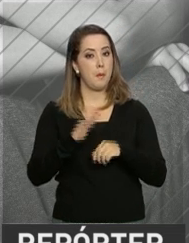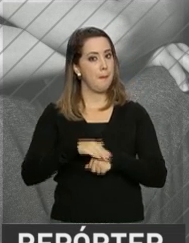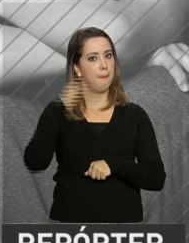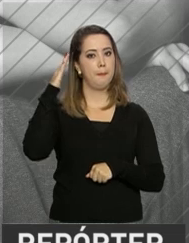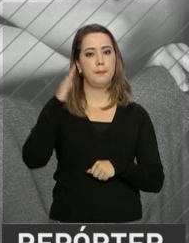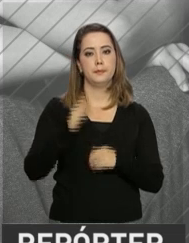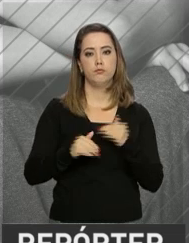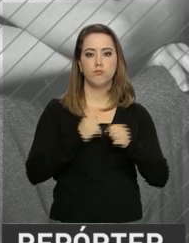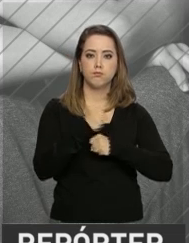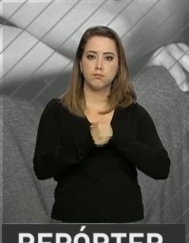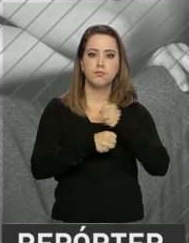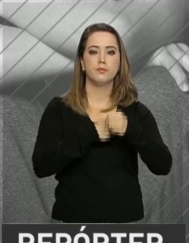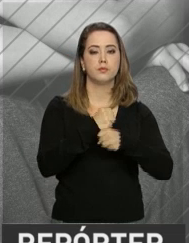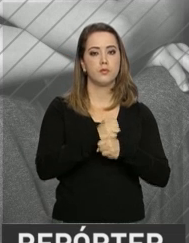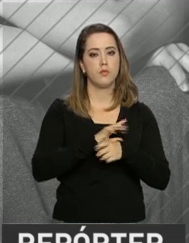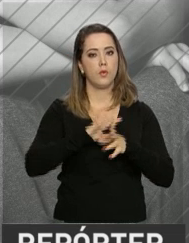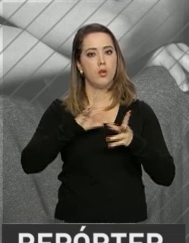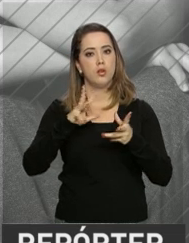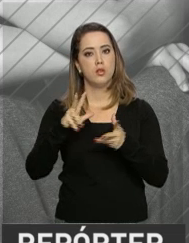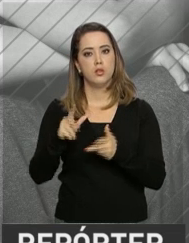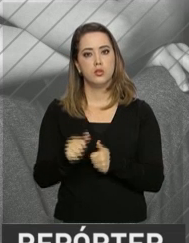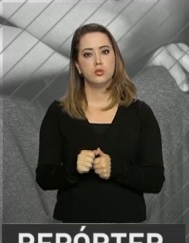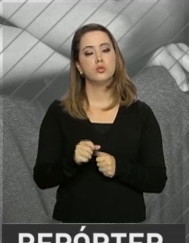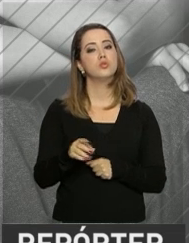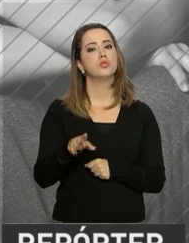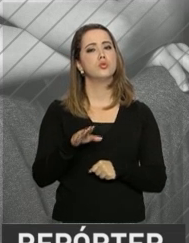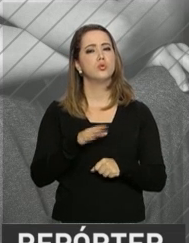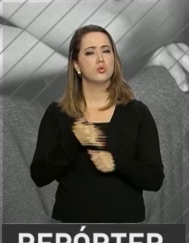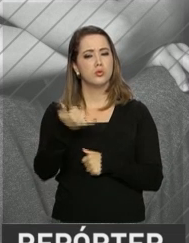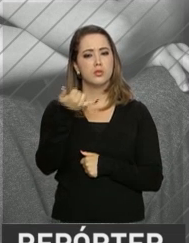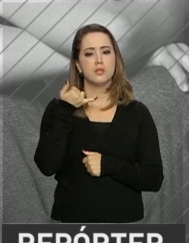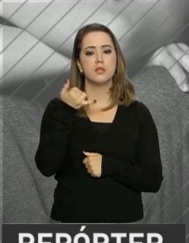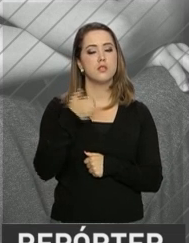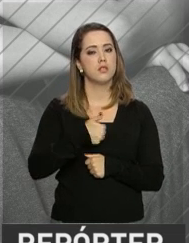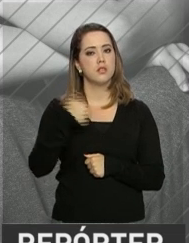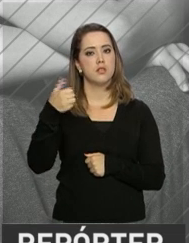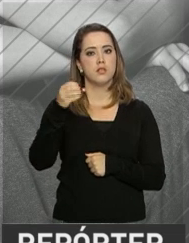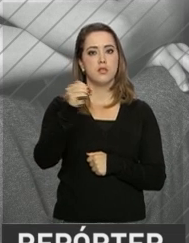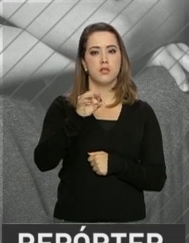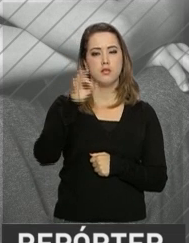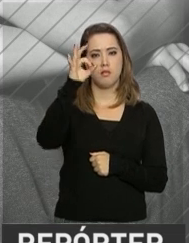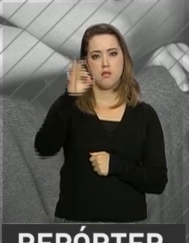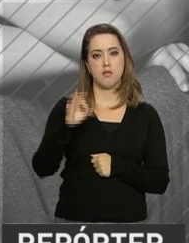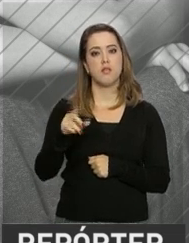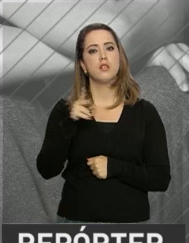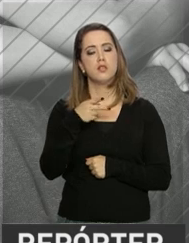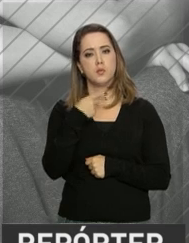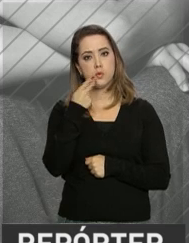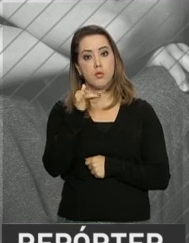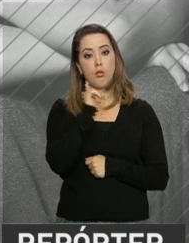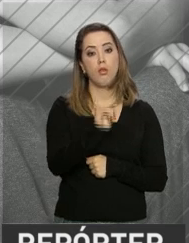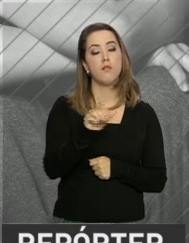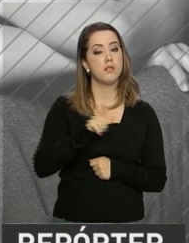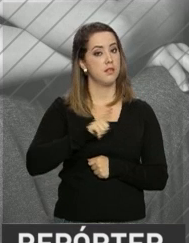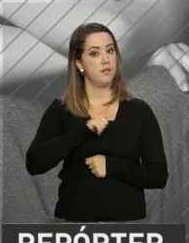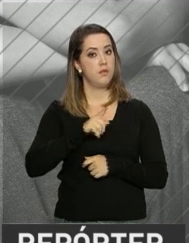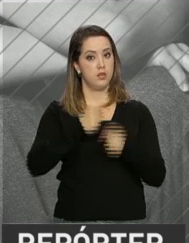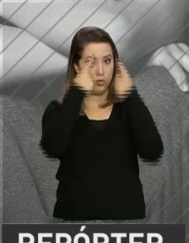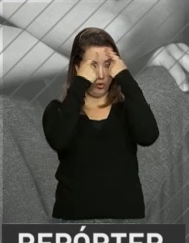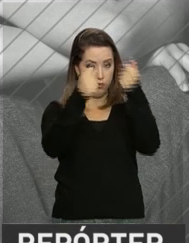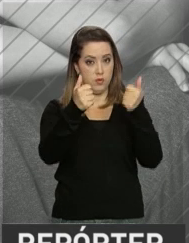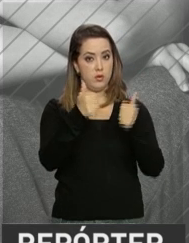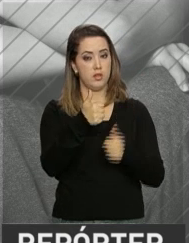2014 do total de atendimentos cerca de 10% foram relatos de violência a maioria contra mulheres